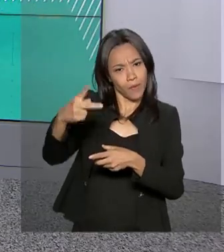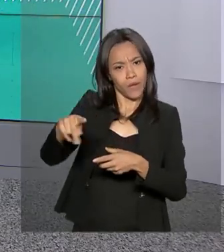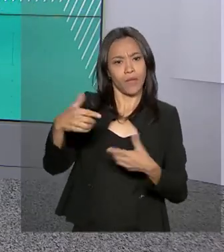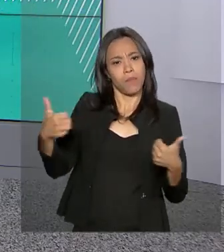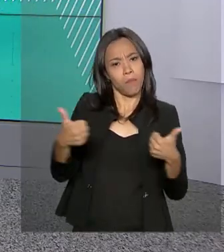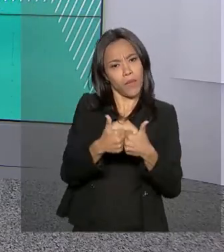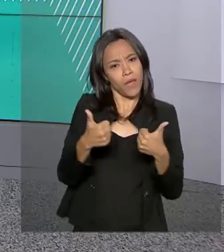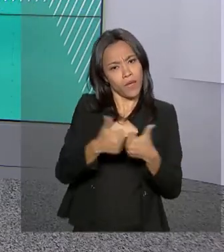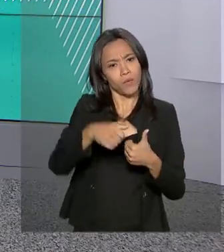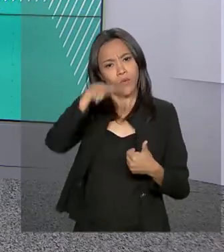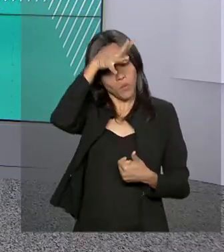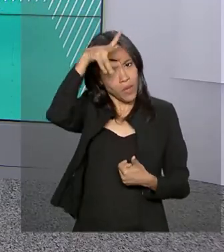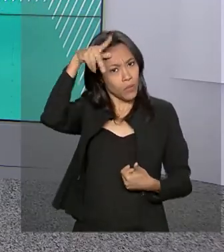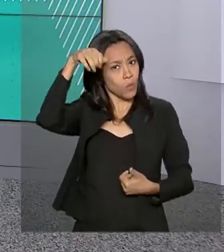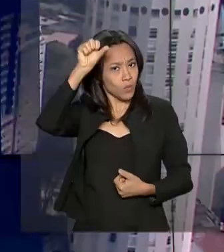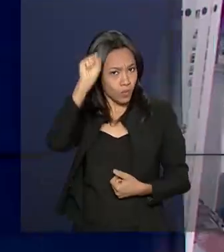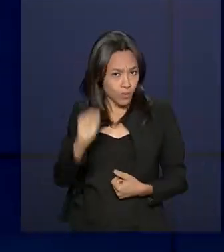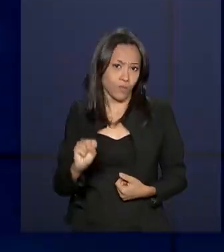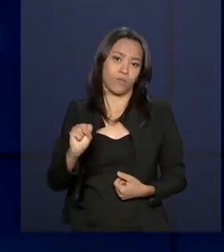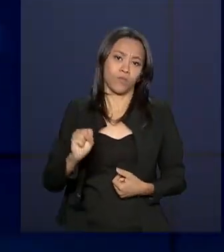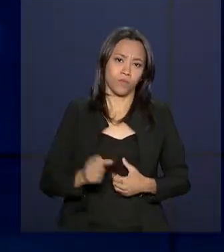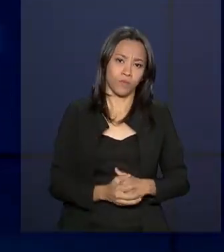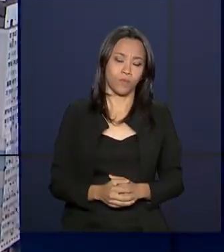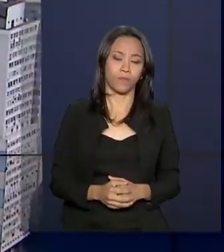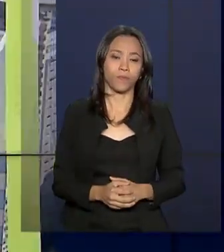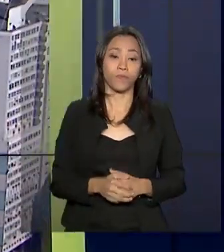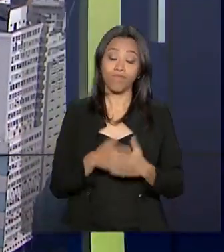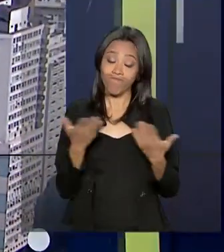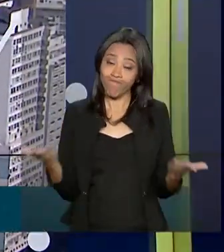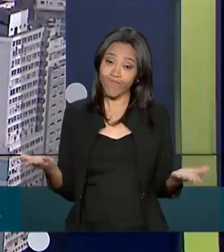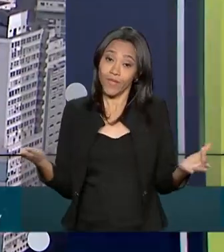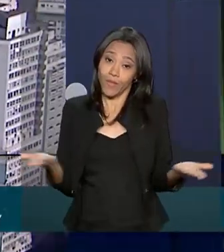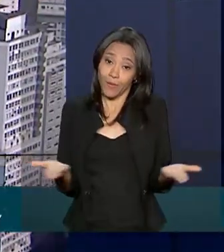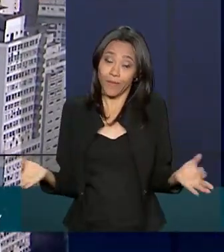Ponta Porã, no Mato Grosso do Sul. O Governo Agora